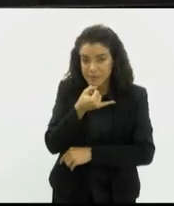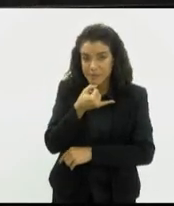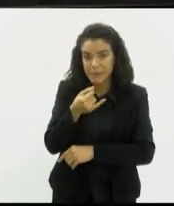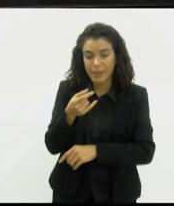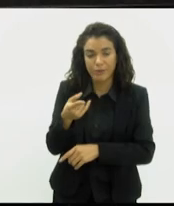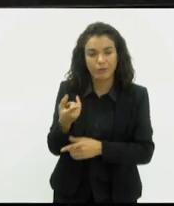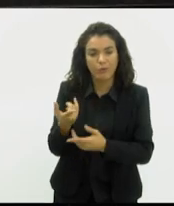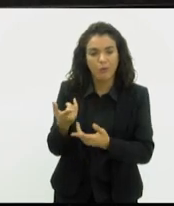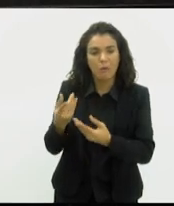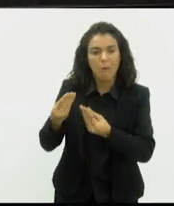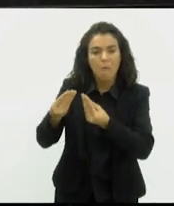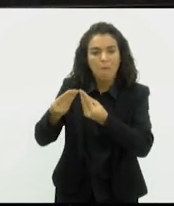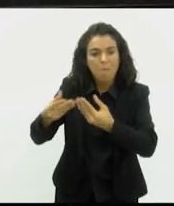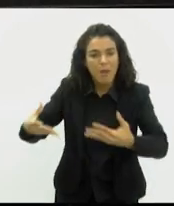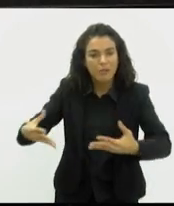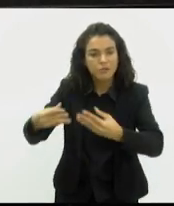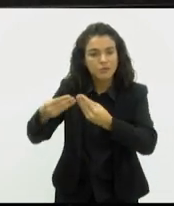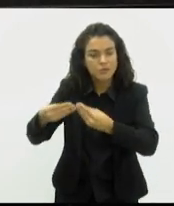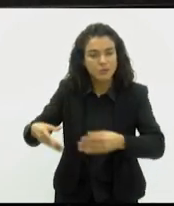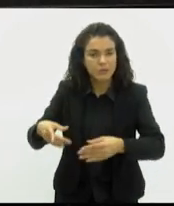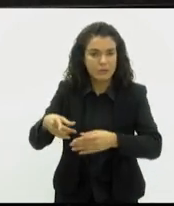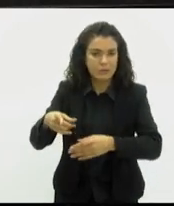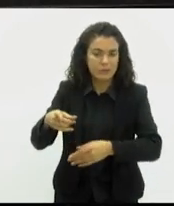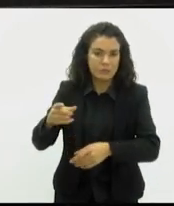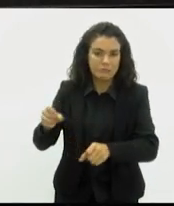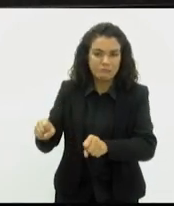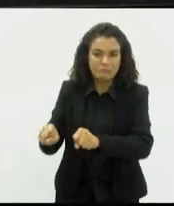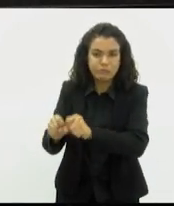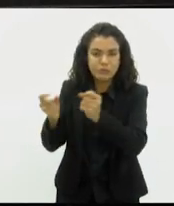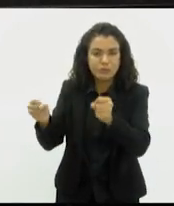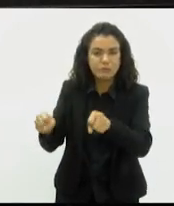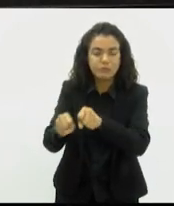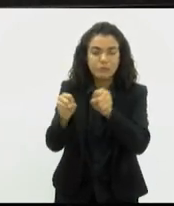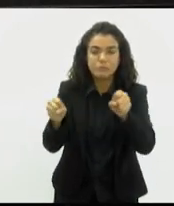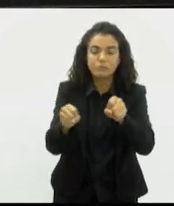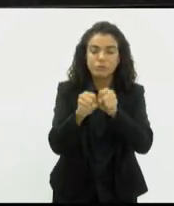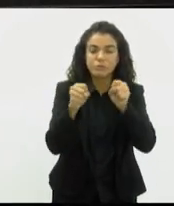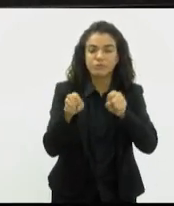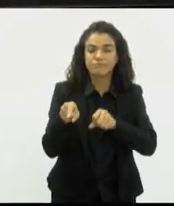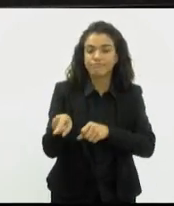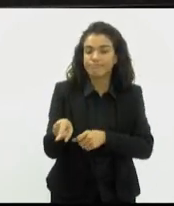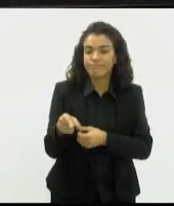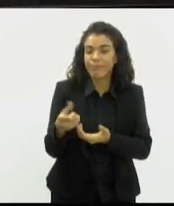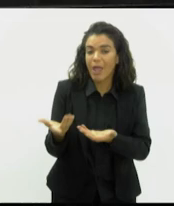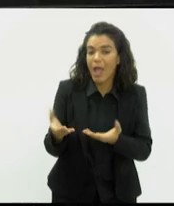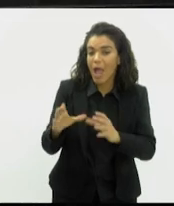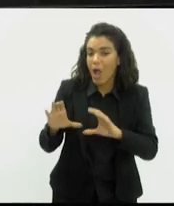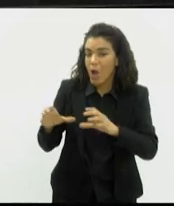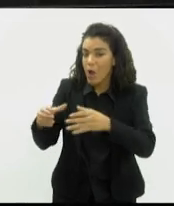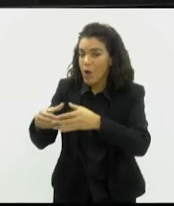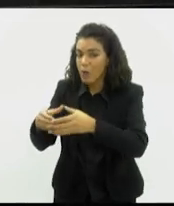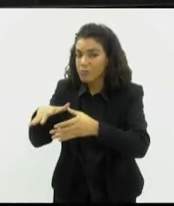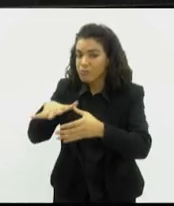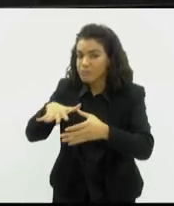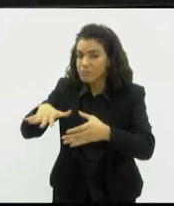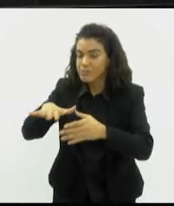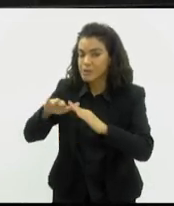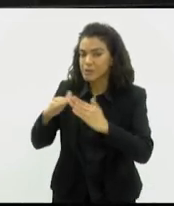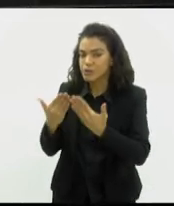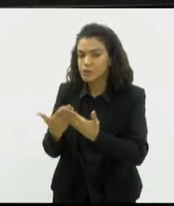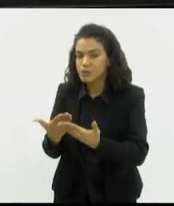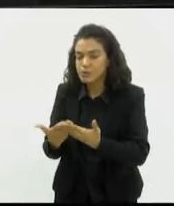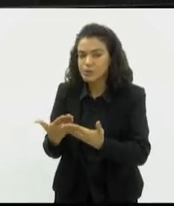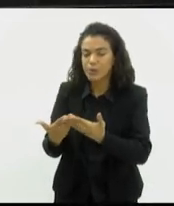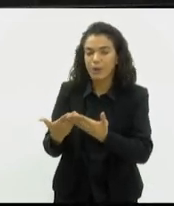sucateamento da unidade tem impedido o próprio funcionamento, deixando a comunidade escolar em uma situação